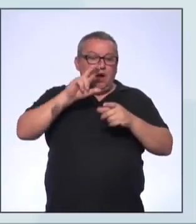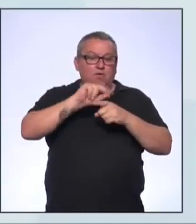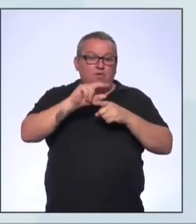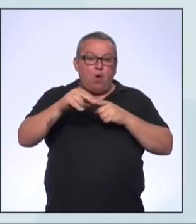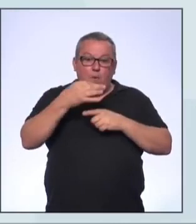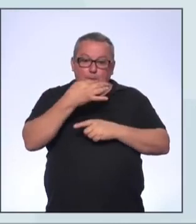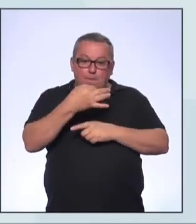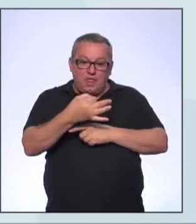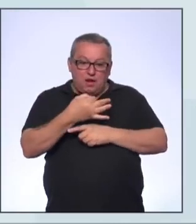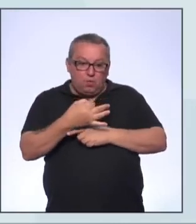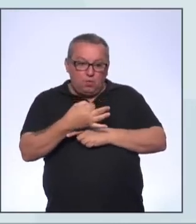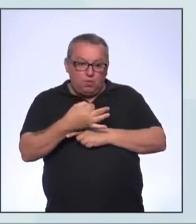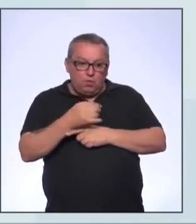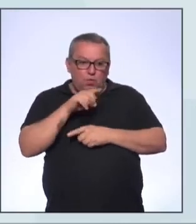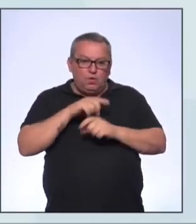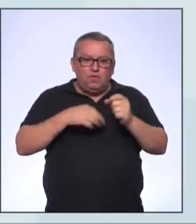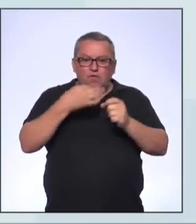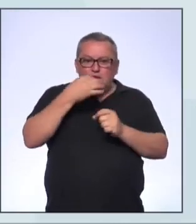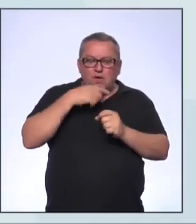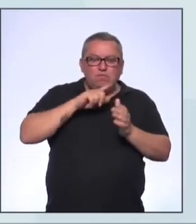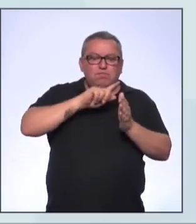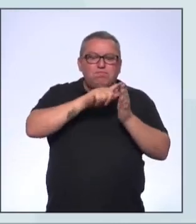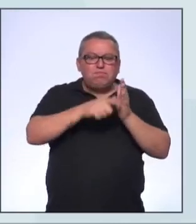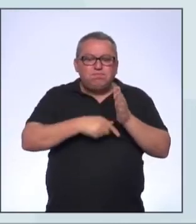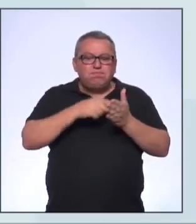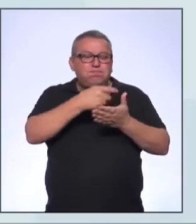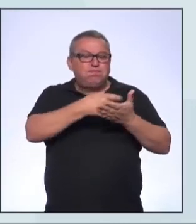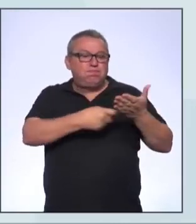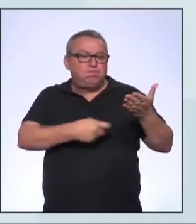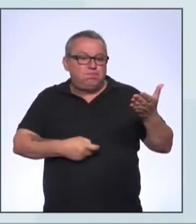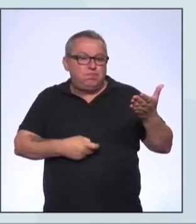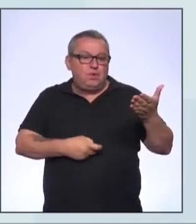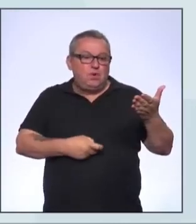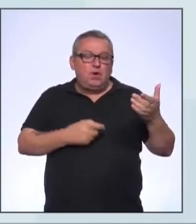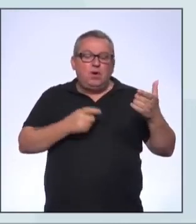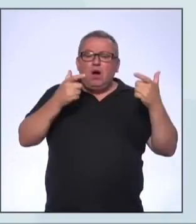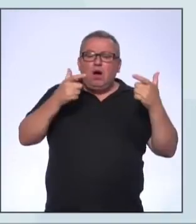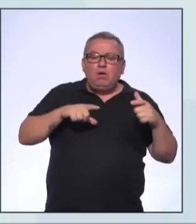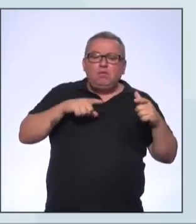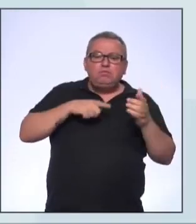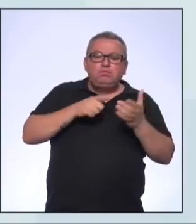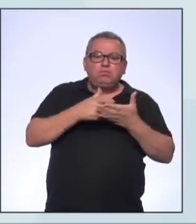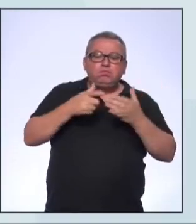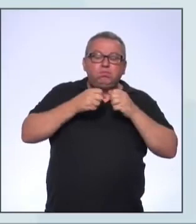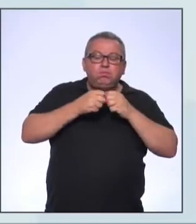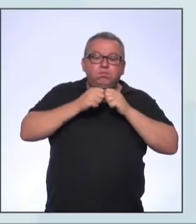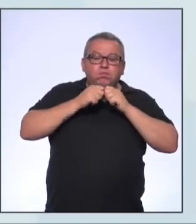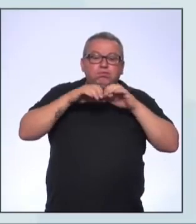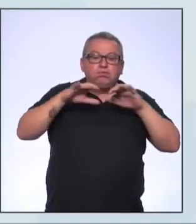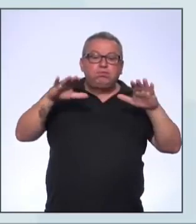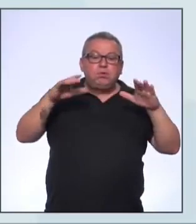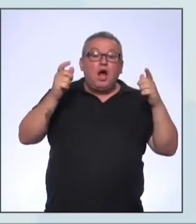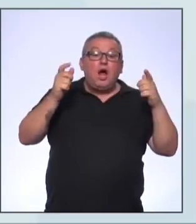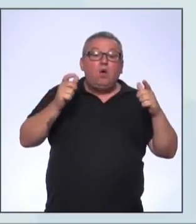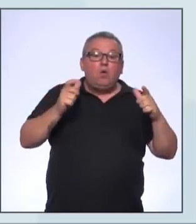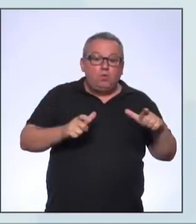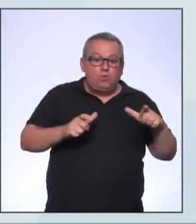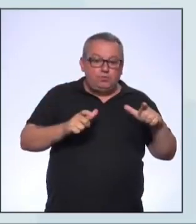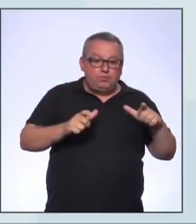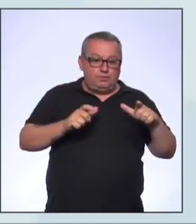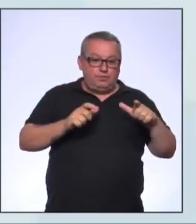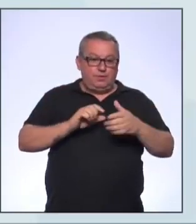opinião? O que você achou desse gênero textual? Onde esse tipo de texto, né, o artigo de opinião, onde ele